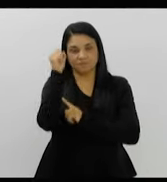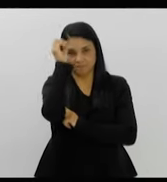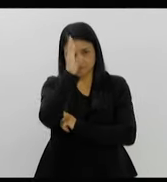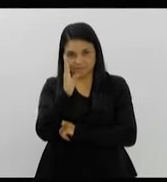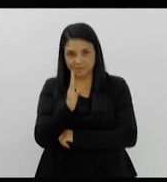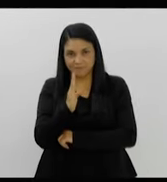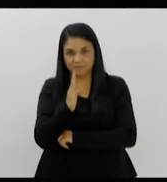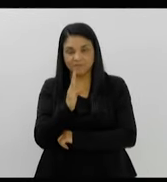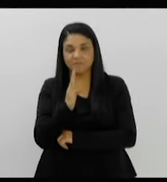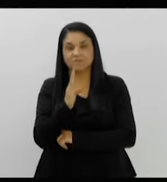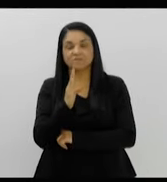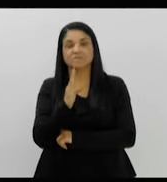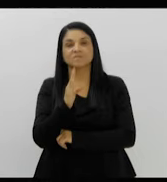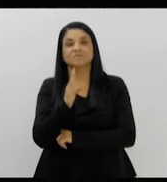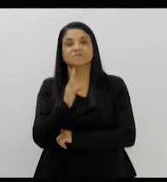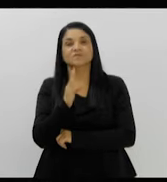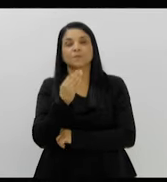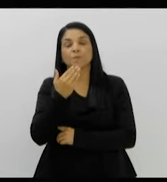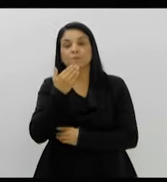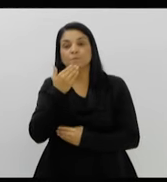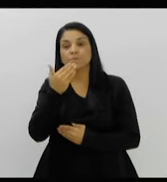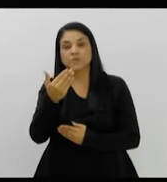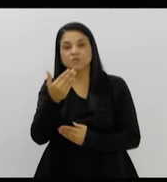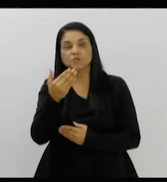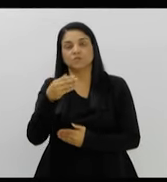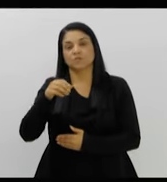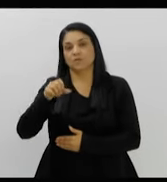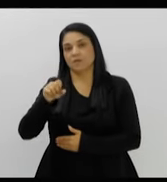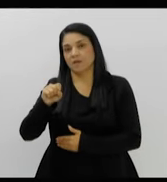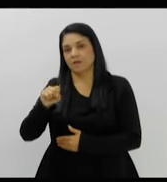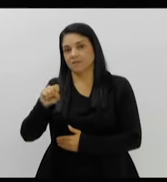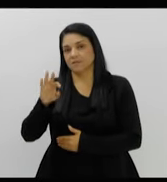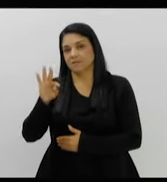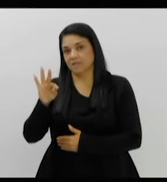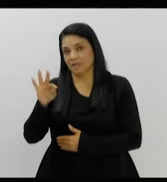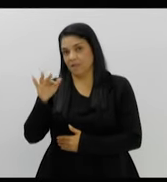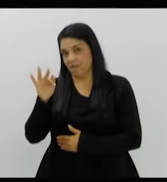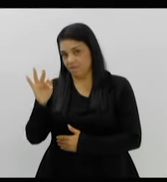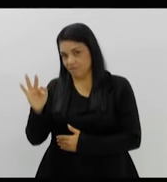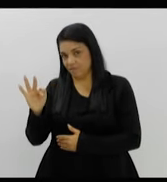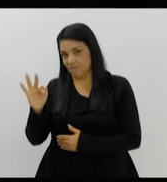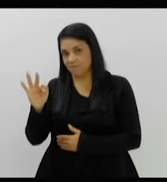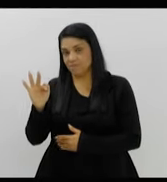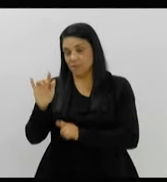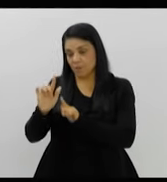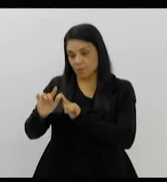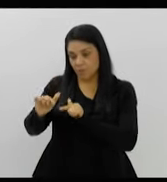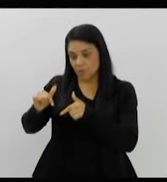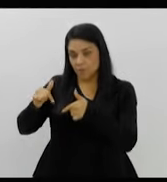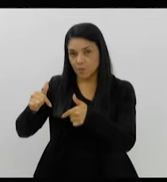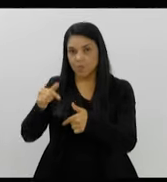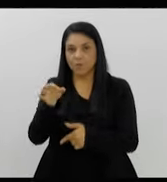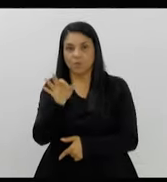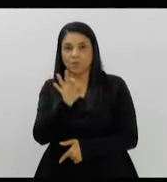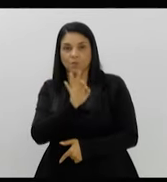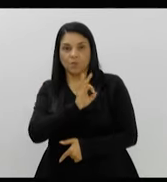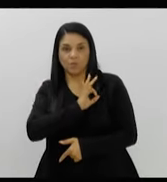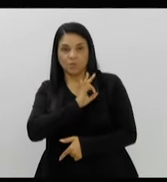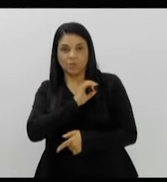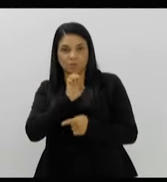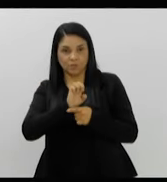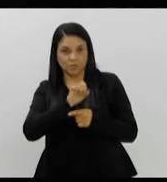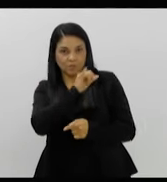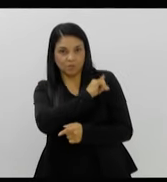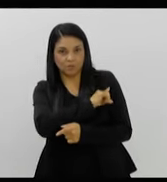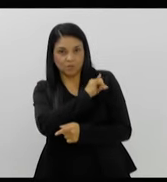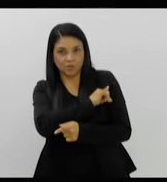brasileiro entrou com pedido STF para que as operações policiais no estado do Rio de Janeiro